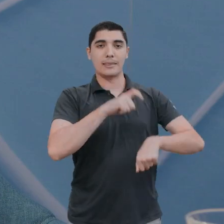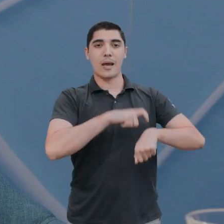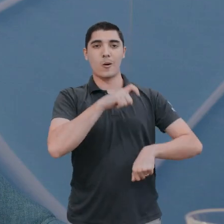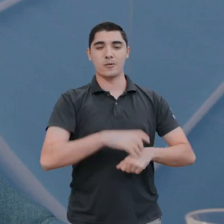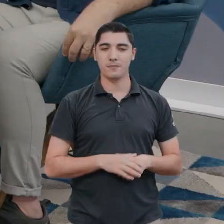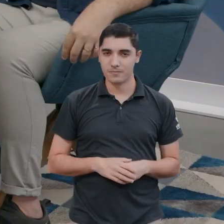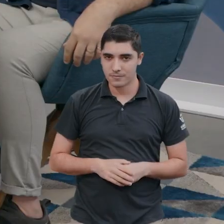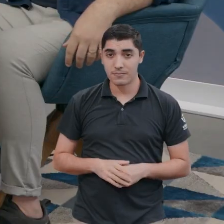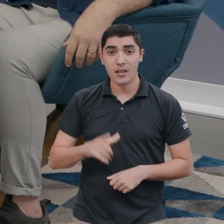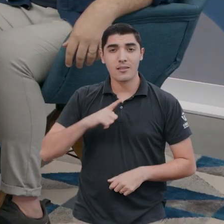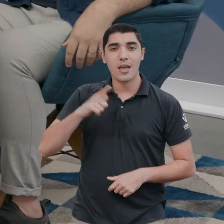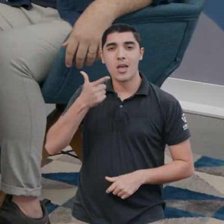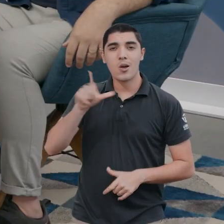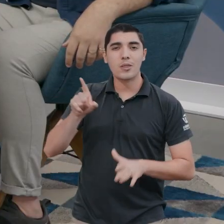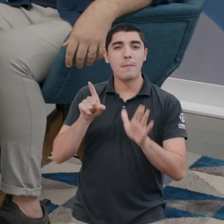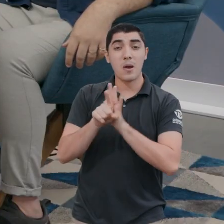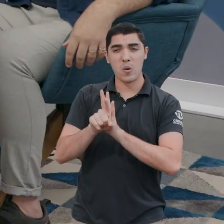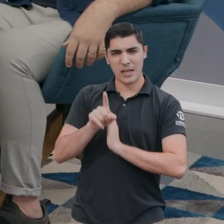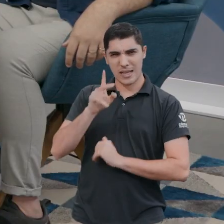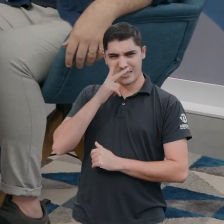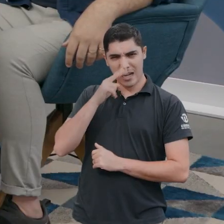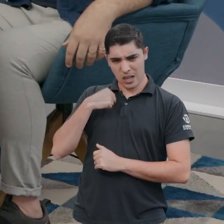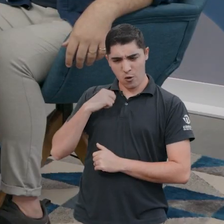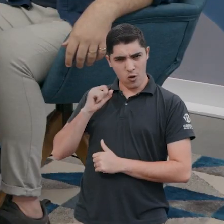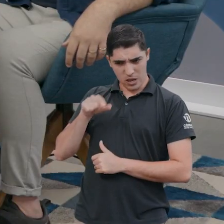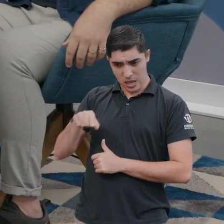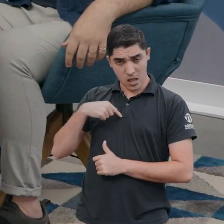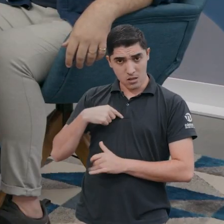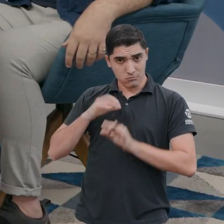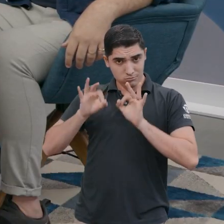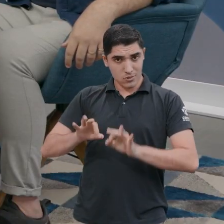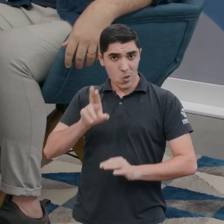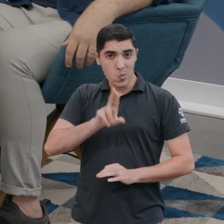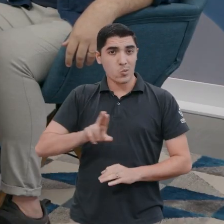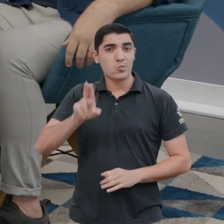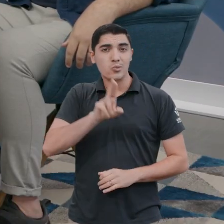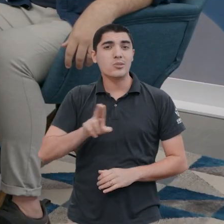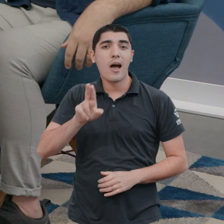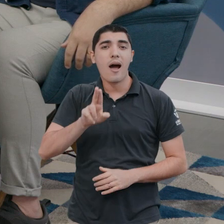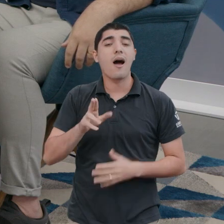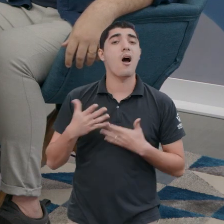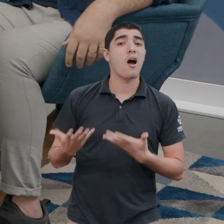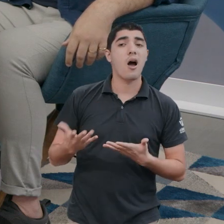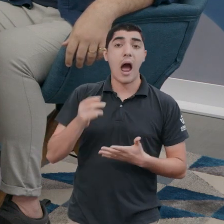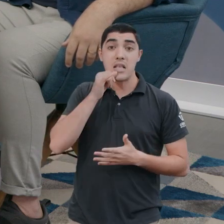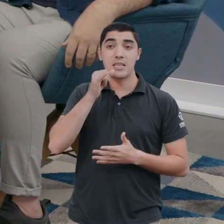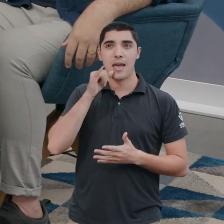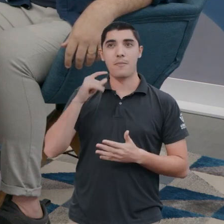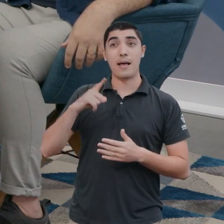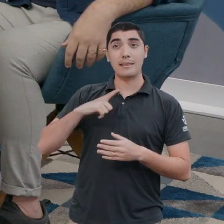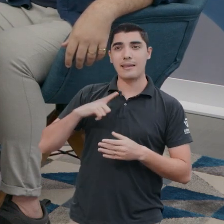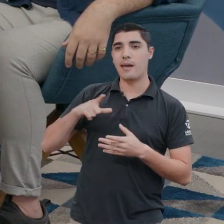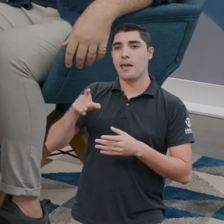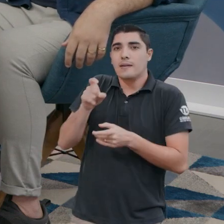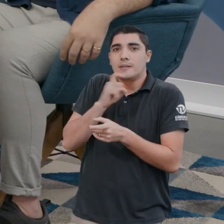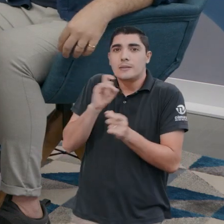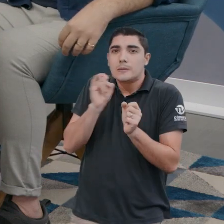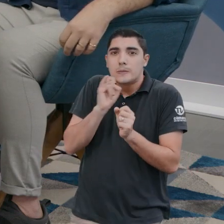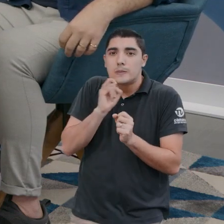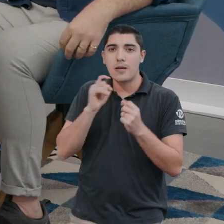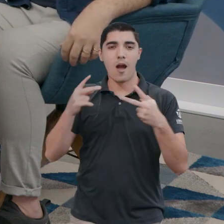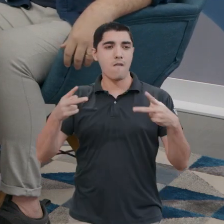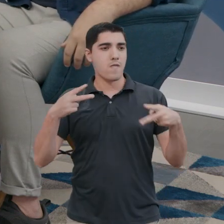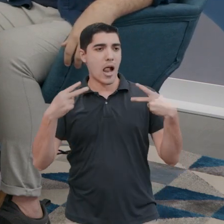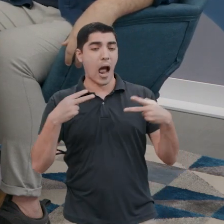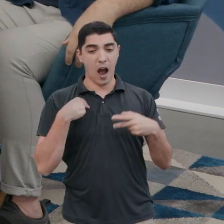mesmo. É aquela famosa pergunta, né? Eu vou usar porque é estação, né? Coleção outono, inverno, verão,